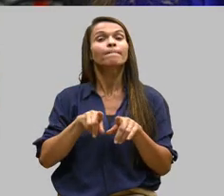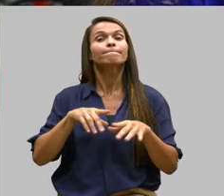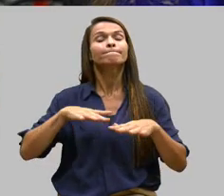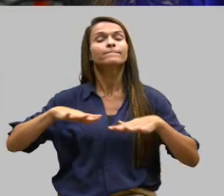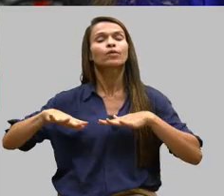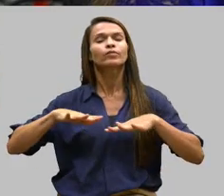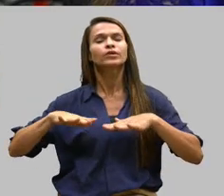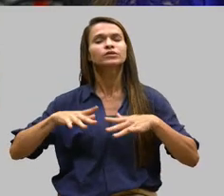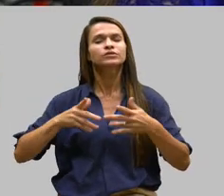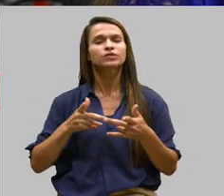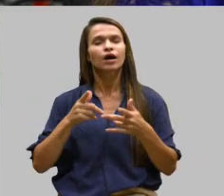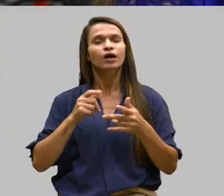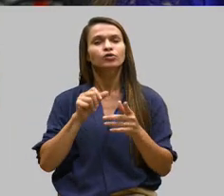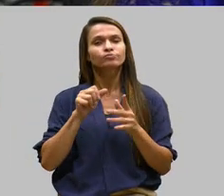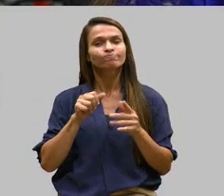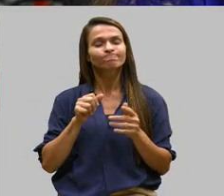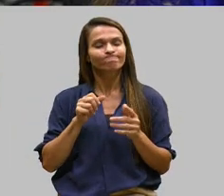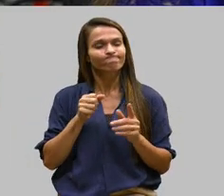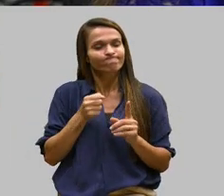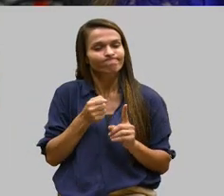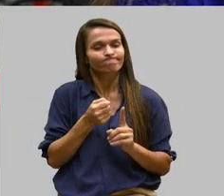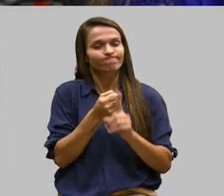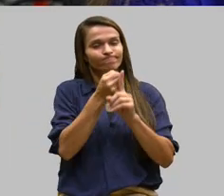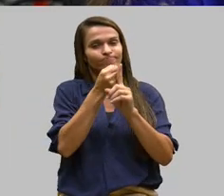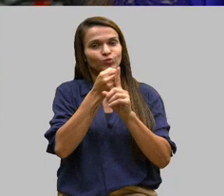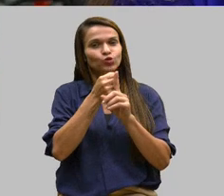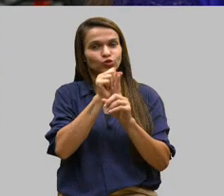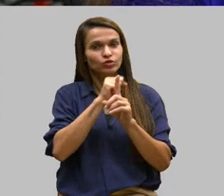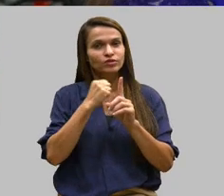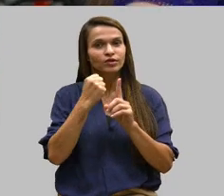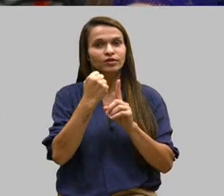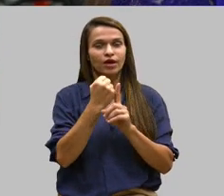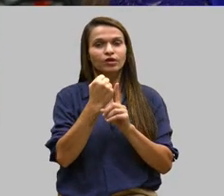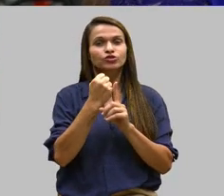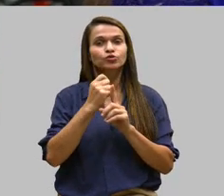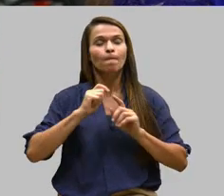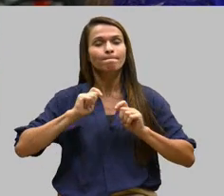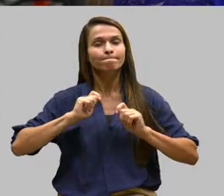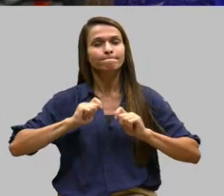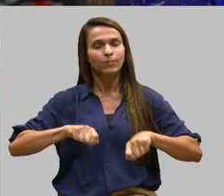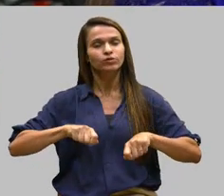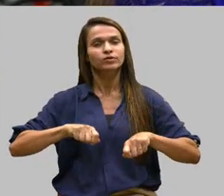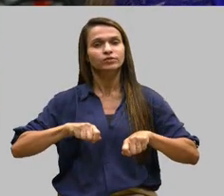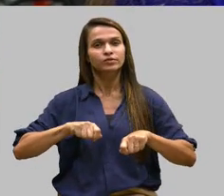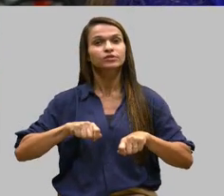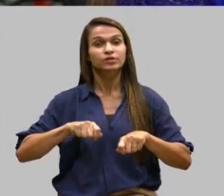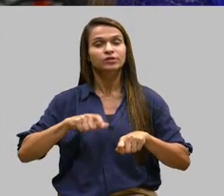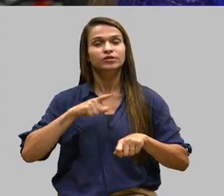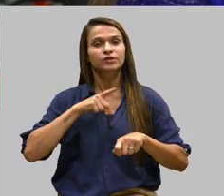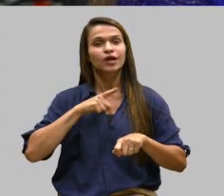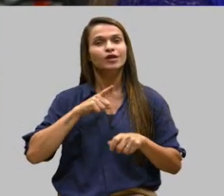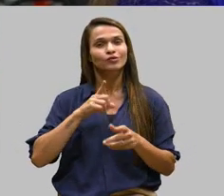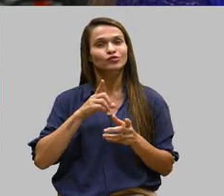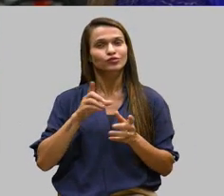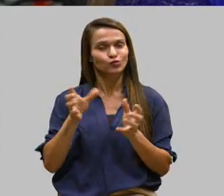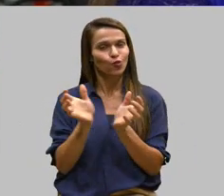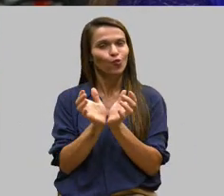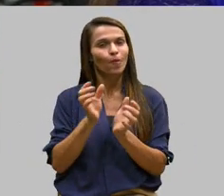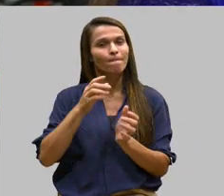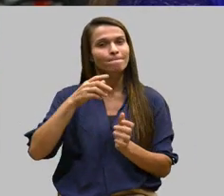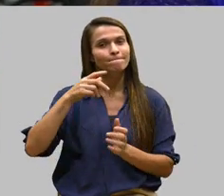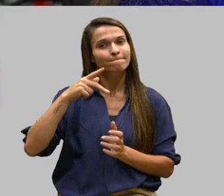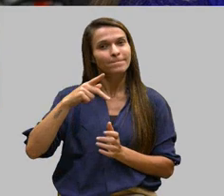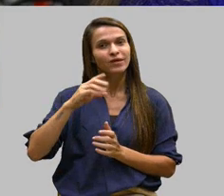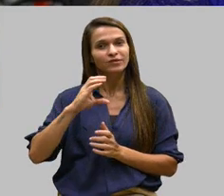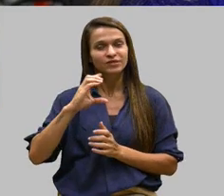a sensibilizar a sociedade como um todo é do potencial que tem as pessoas com deficiência e da capacidade